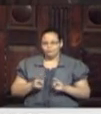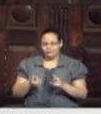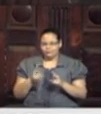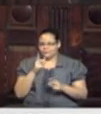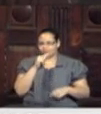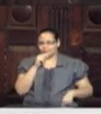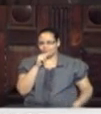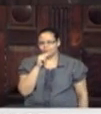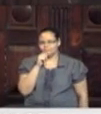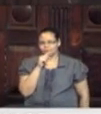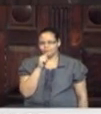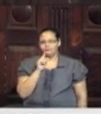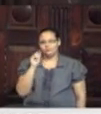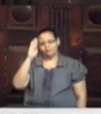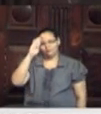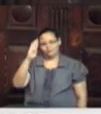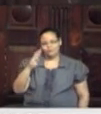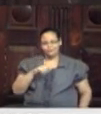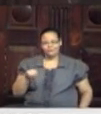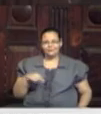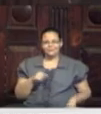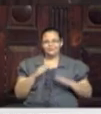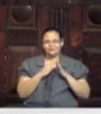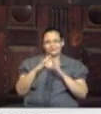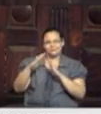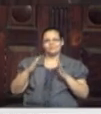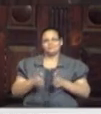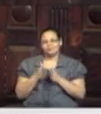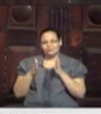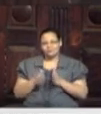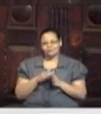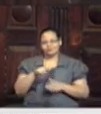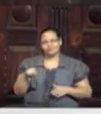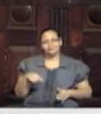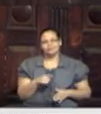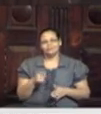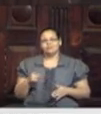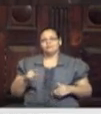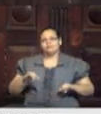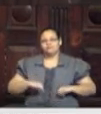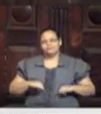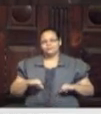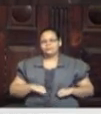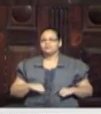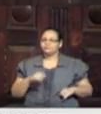que prejudicará principalmente as comunidades menos favorecidas. Eu tenho